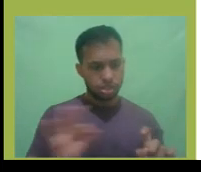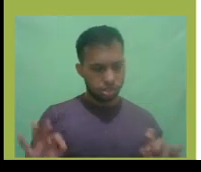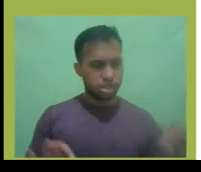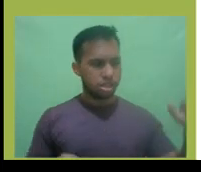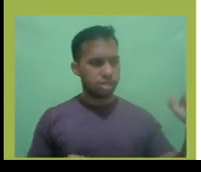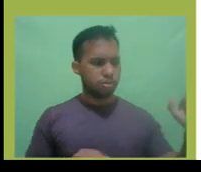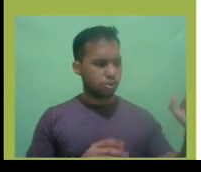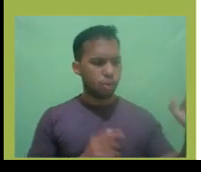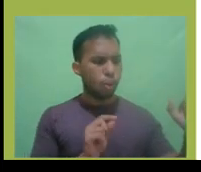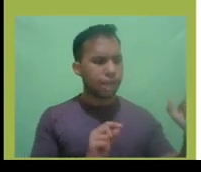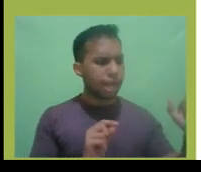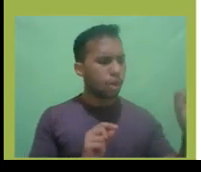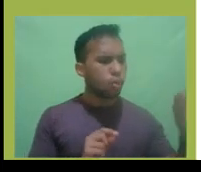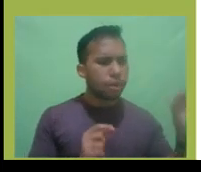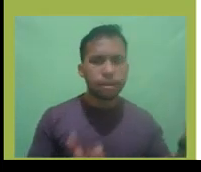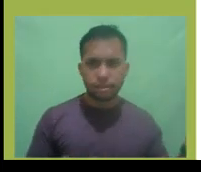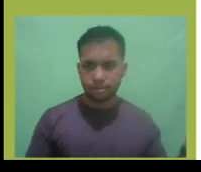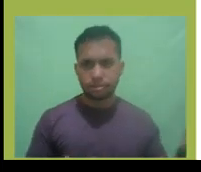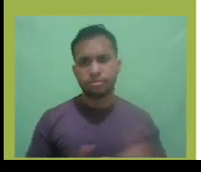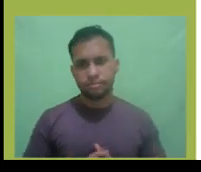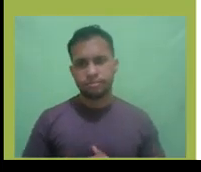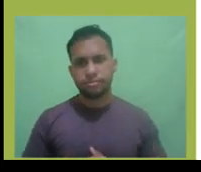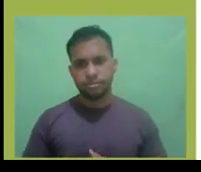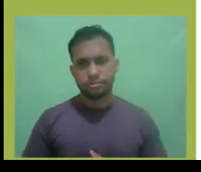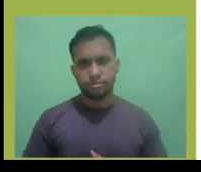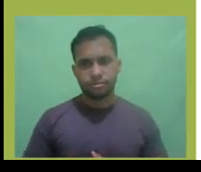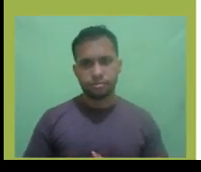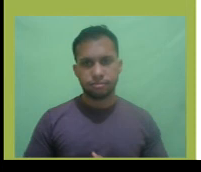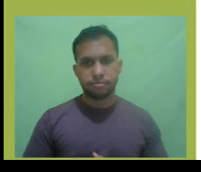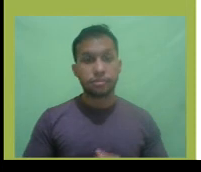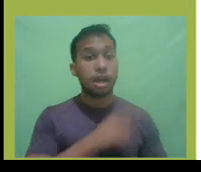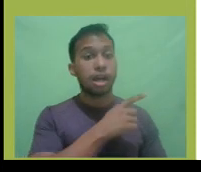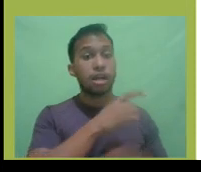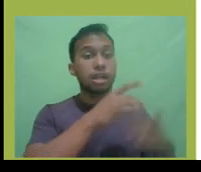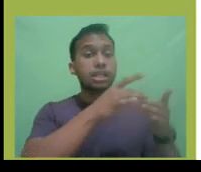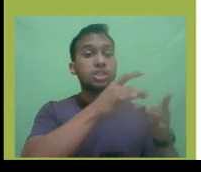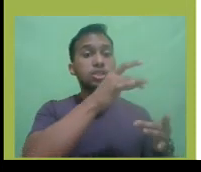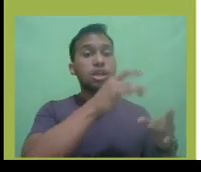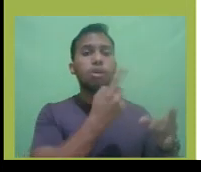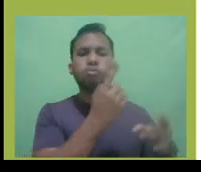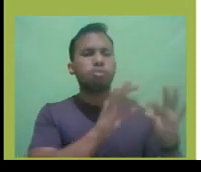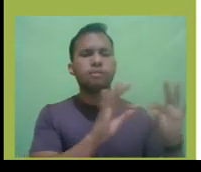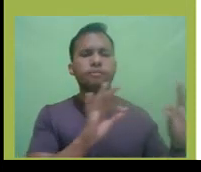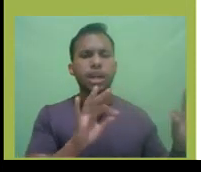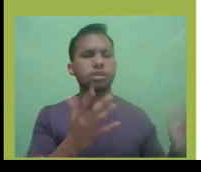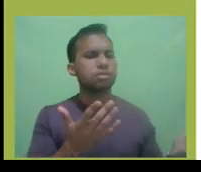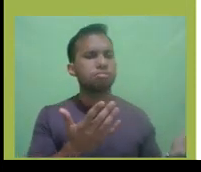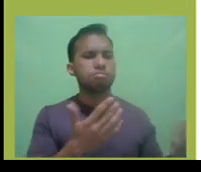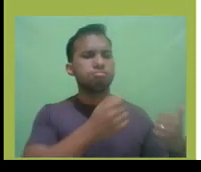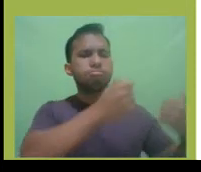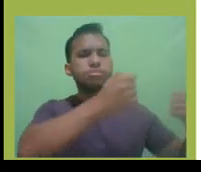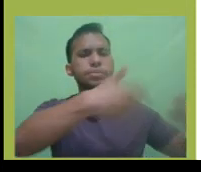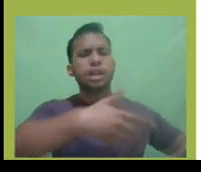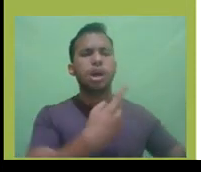E vejam bem, a descrição aqui você pode colocar em uma frase, onde o espectador pode acompanhar a